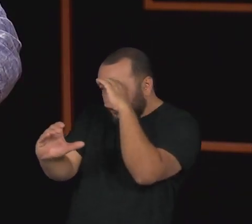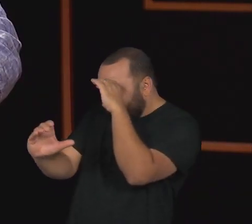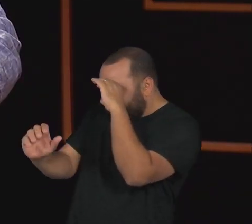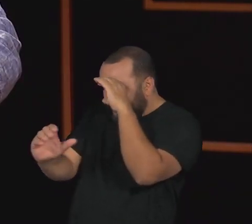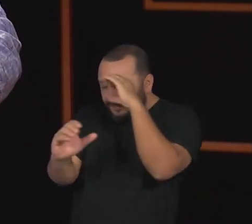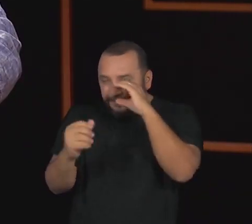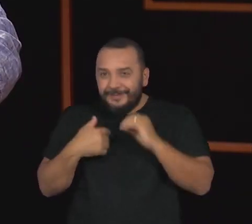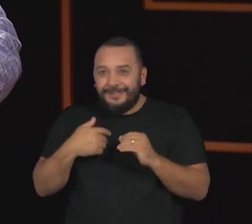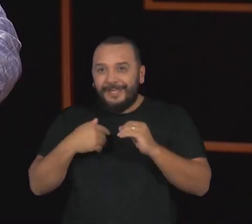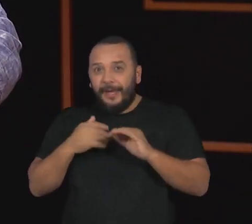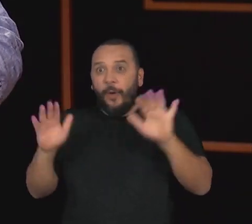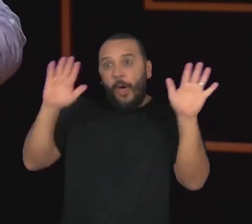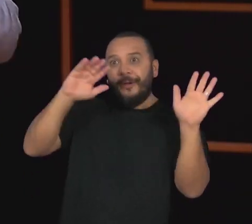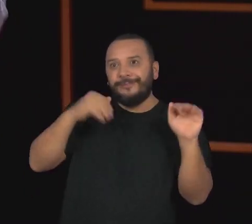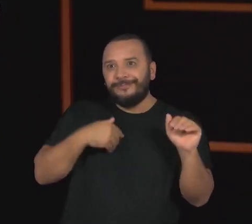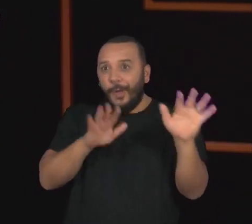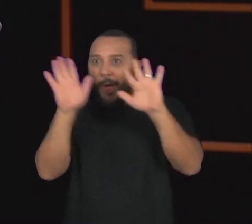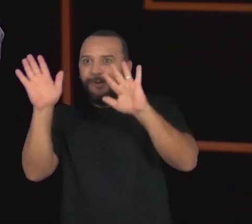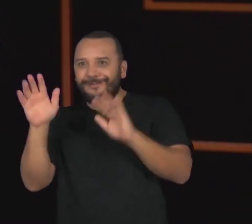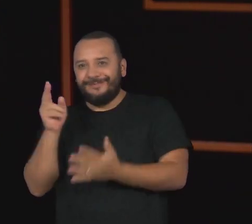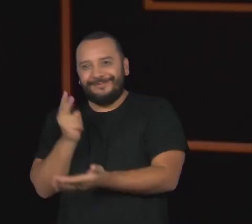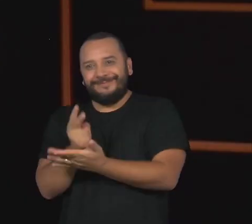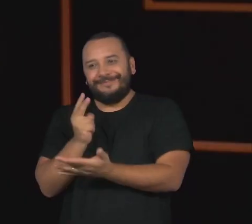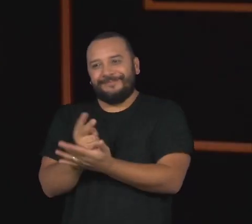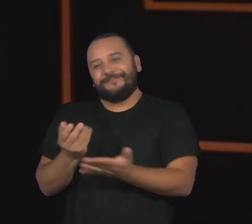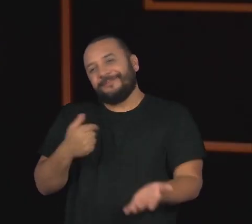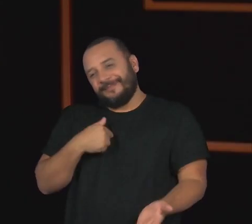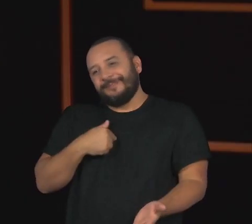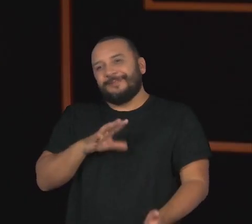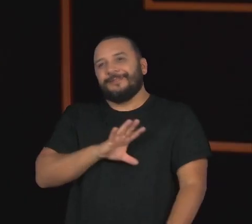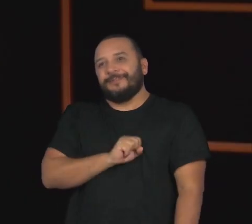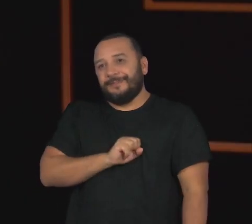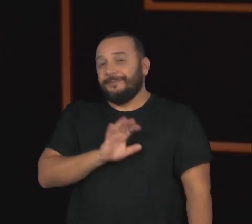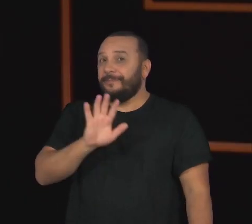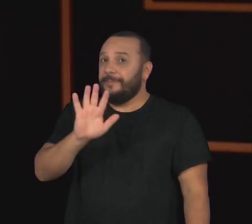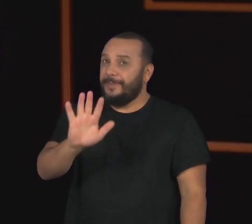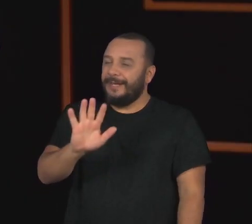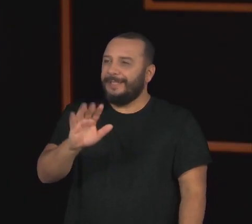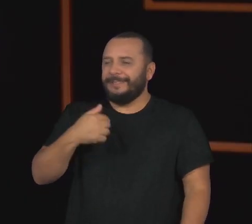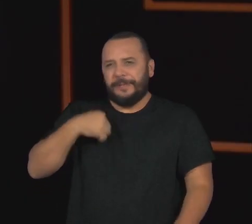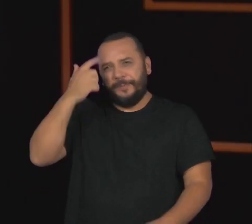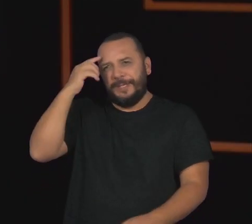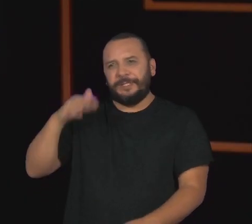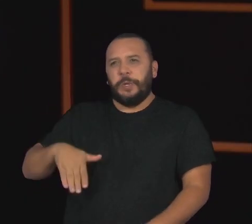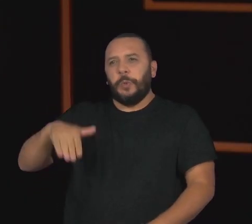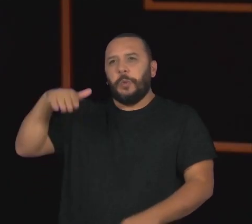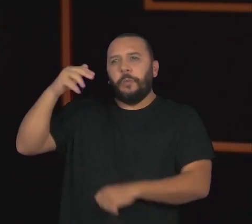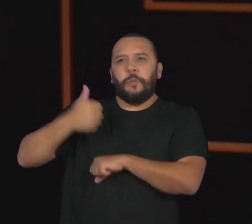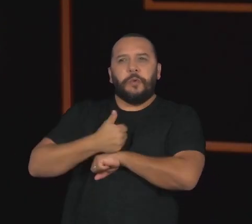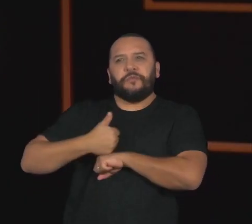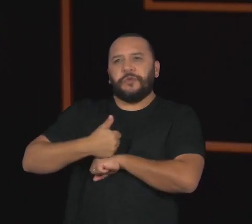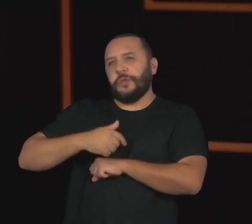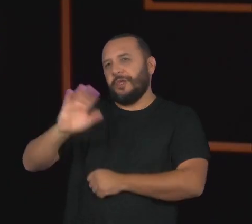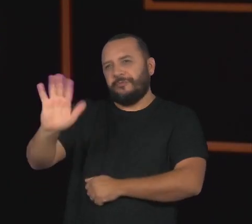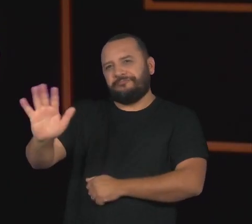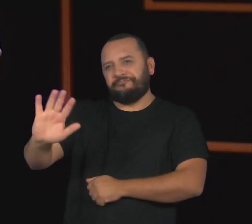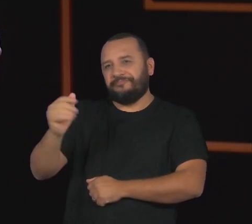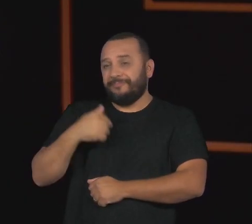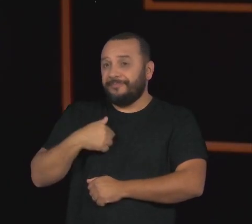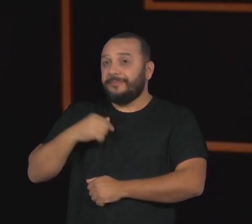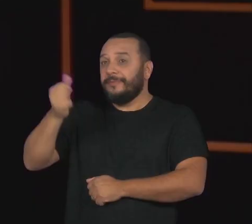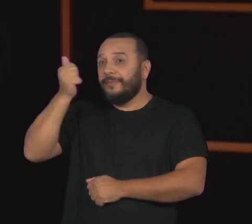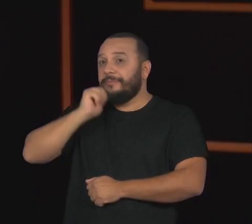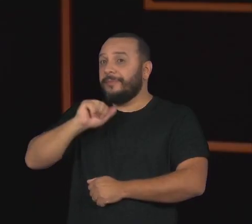da câmera. Mas nunca me passou pela cabeça nada profissional, ser ator, ir para isso, né? Acho que a minha